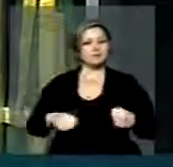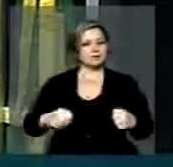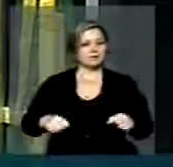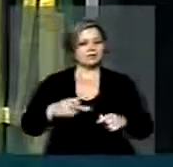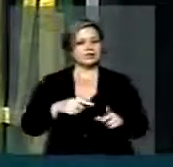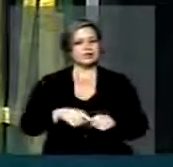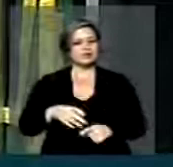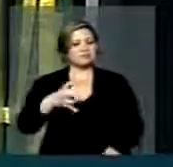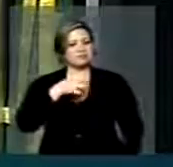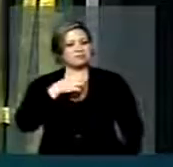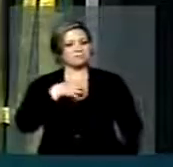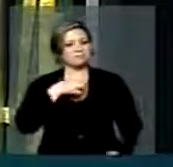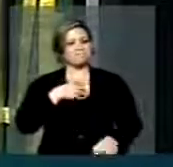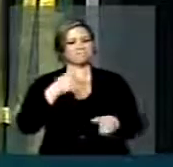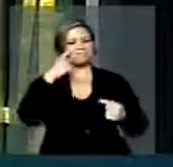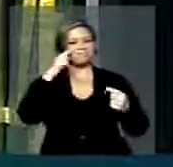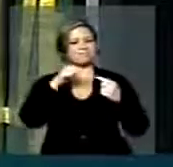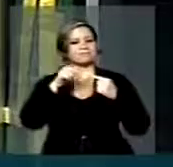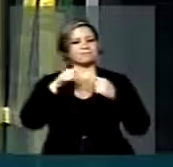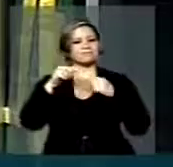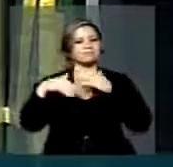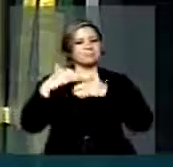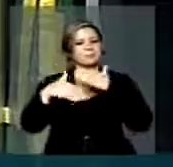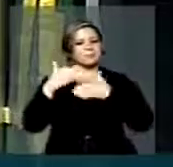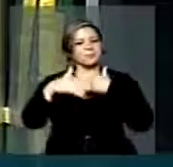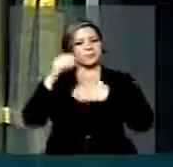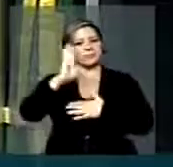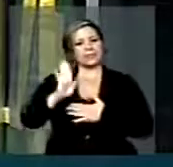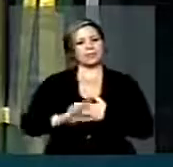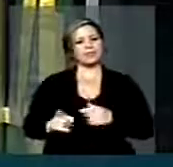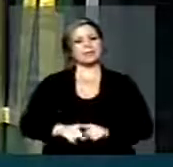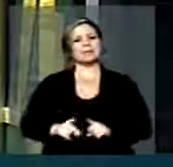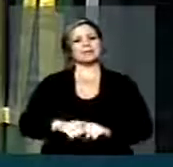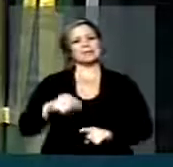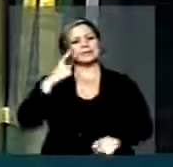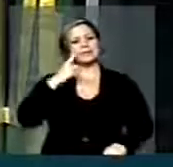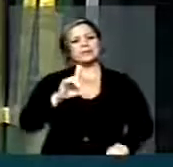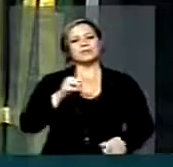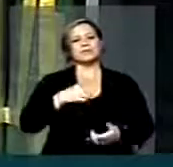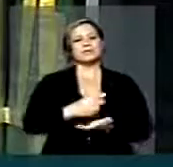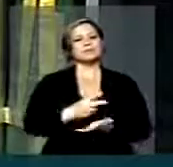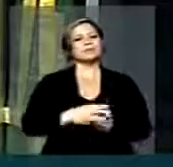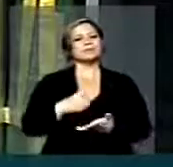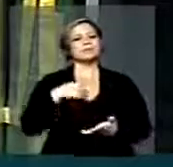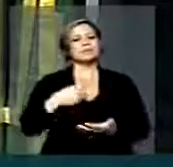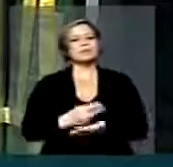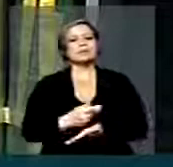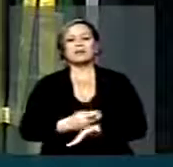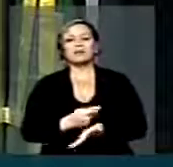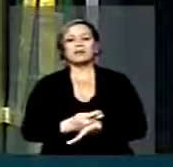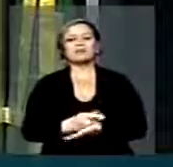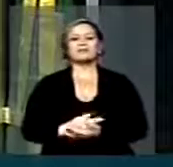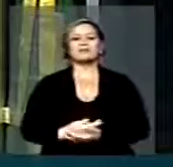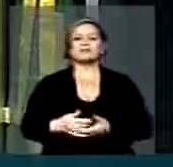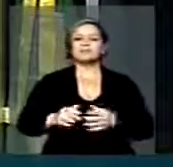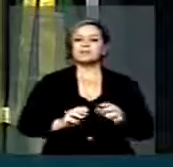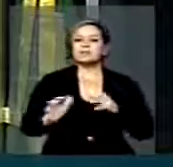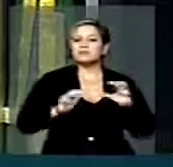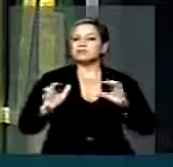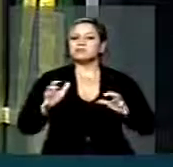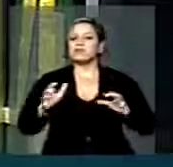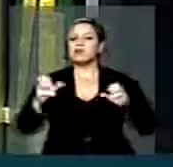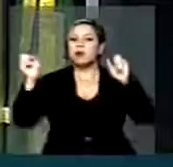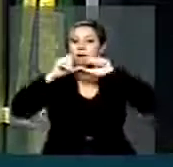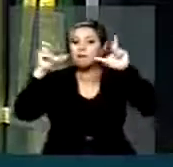que esse espírito empreendedor perpasse todo o Brasil. O Brasil não é só isso, o Brasil está no caminho errado, é preciso dar um tranco. O Brasil